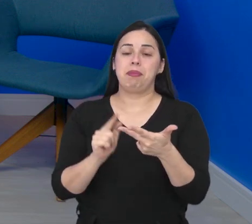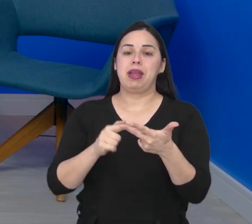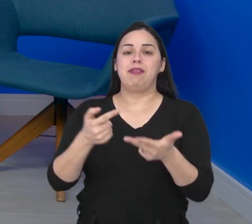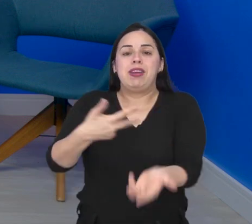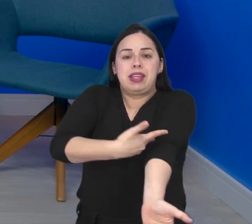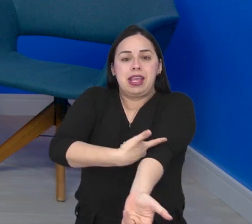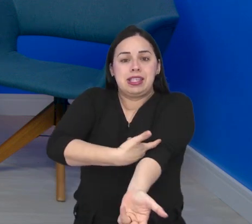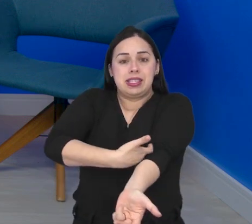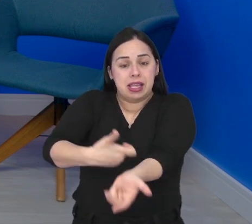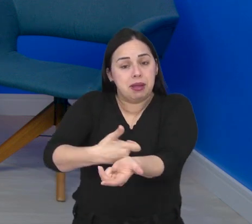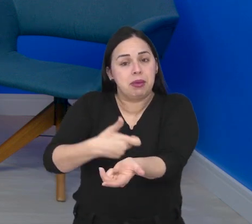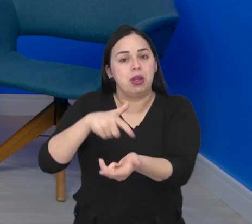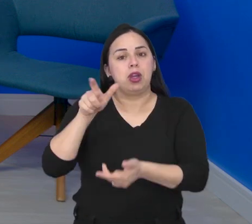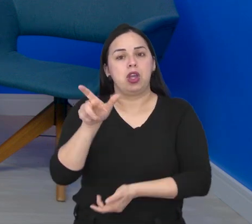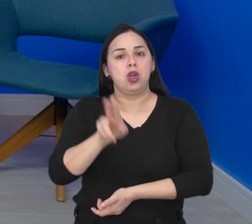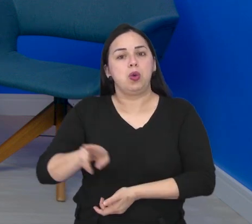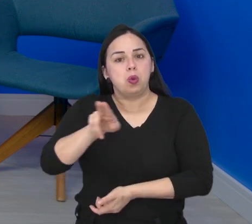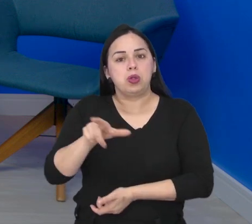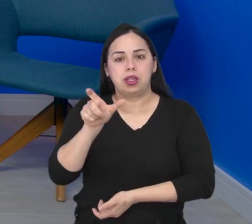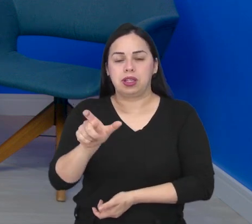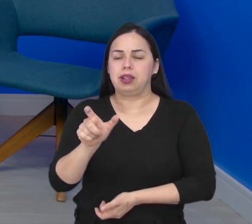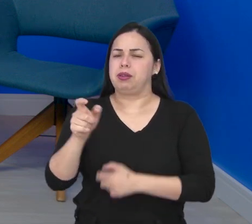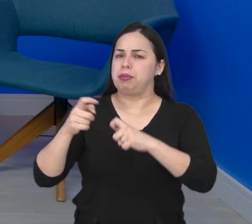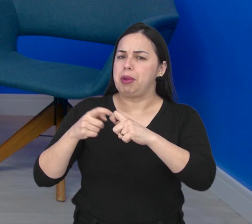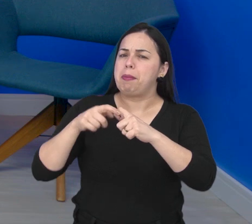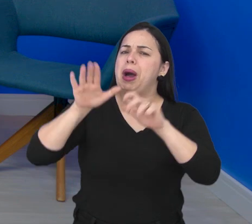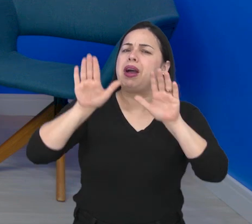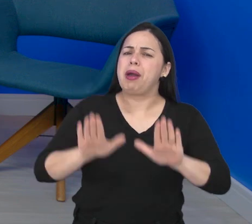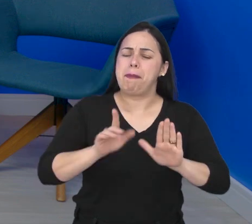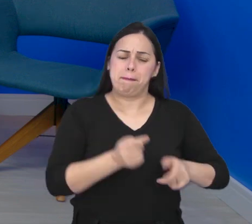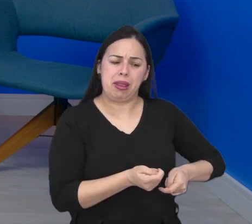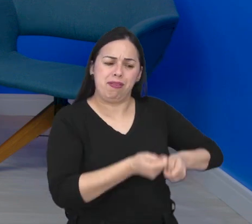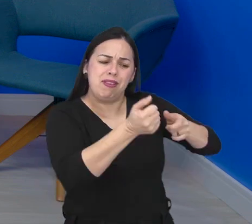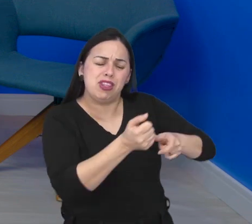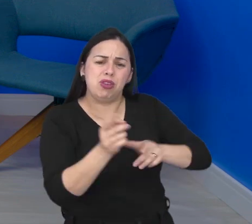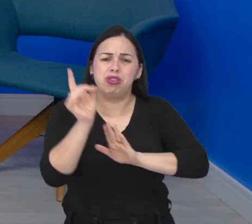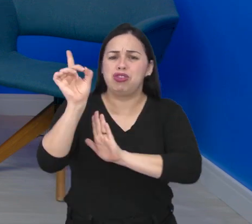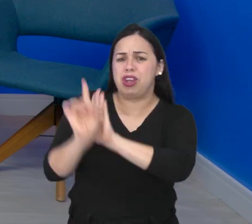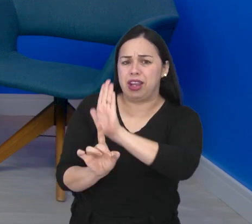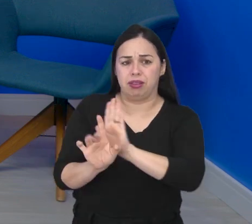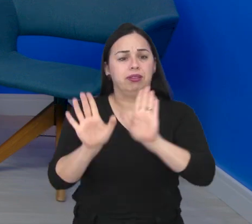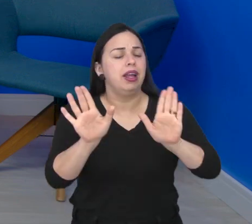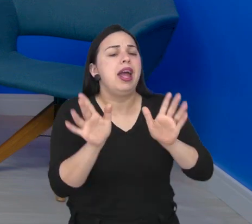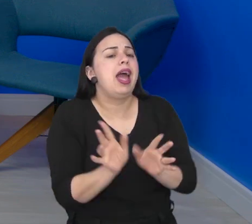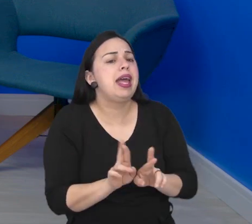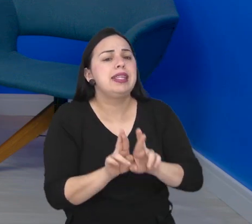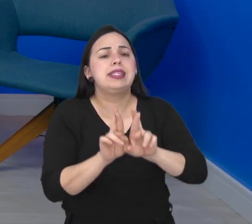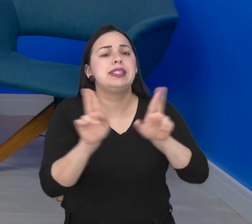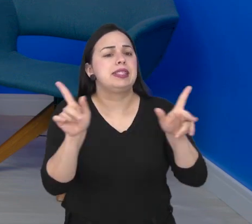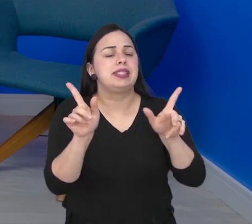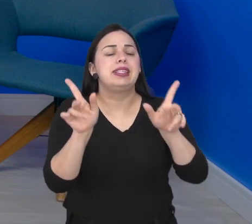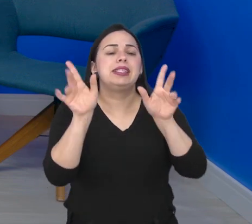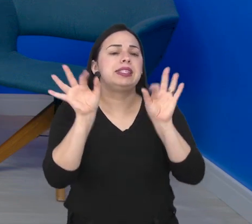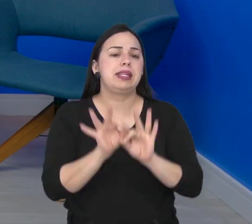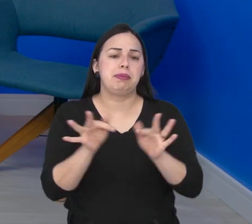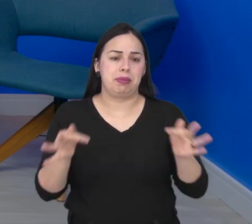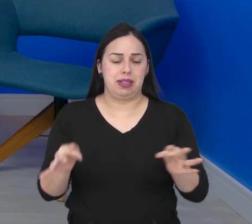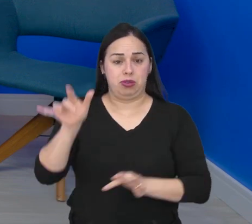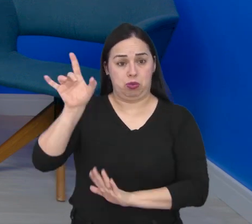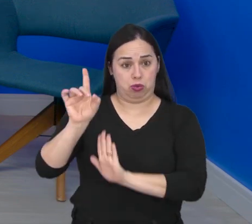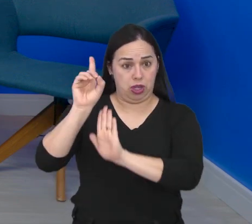com o plano de saúde. Mas nisso tudo, o que é benefício e o que é direito? Marina, a diferença é simples. O direito é